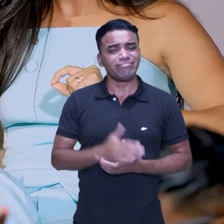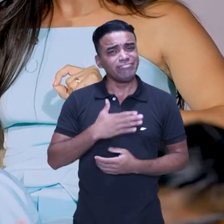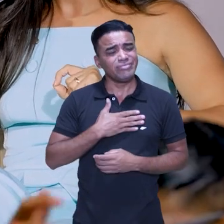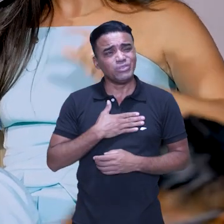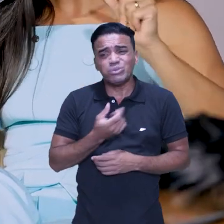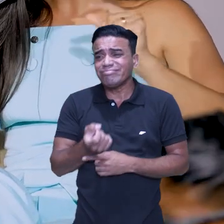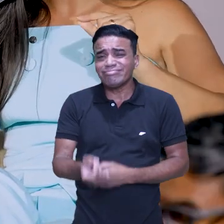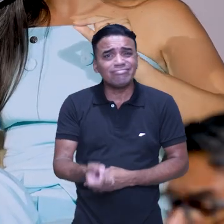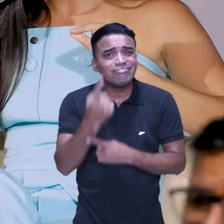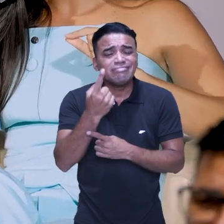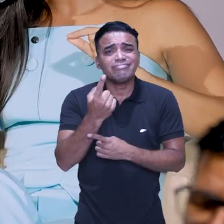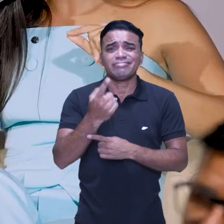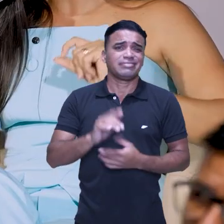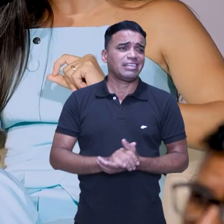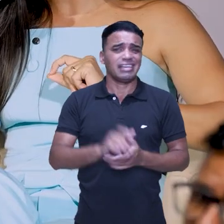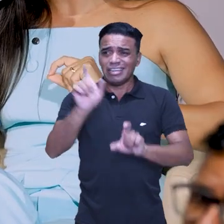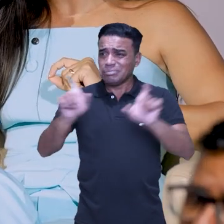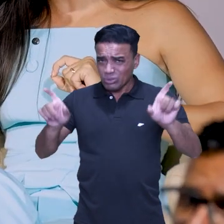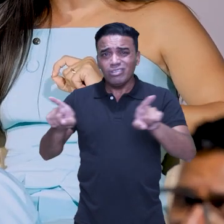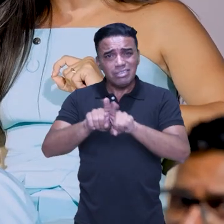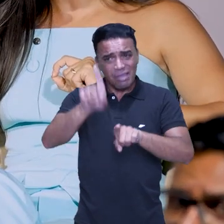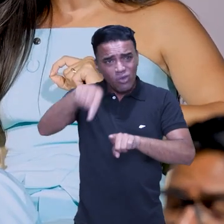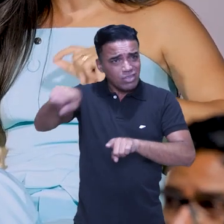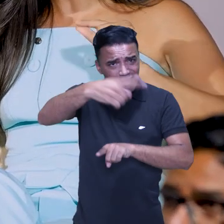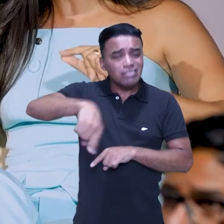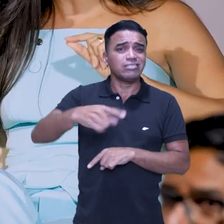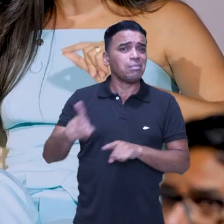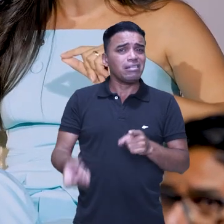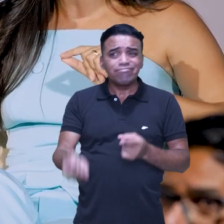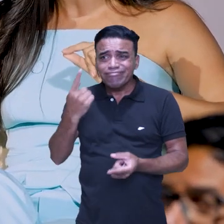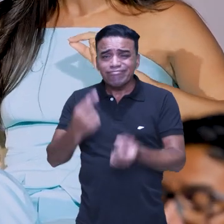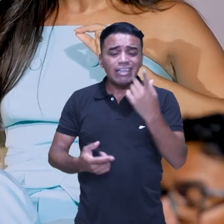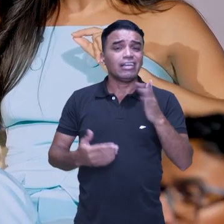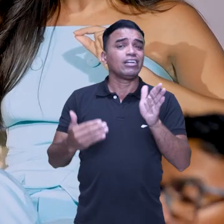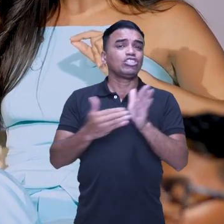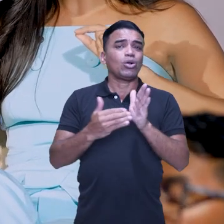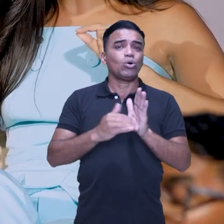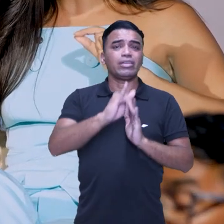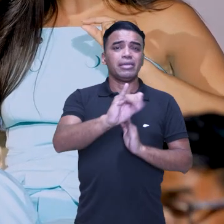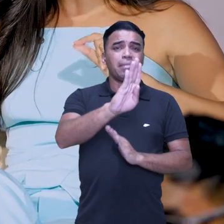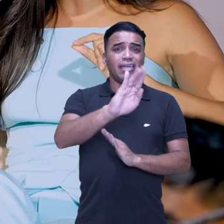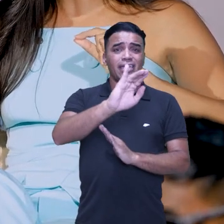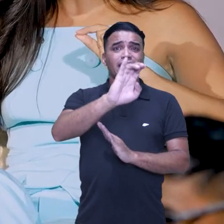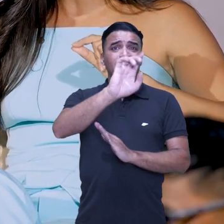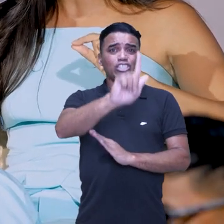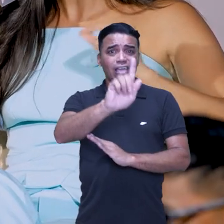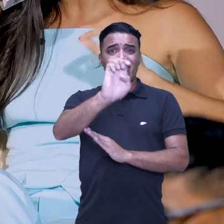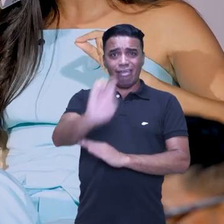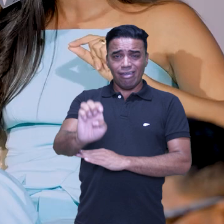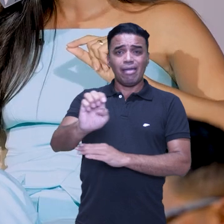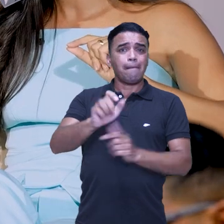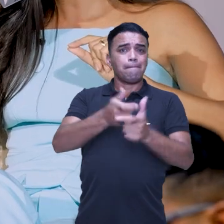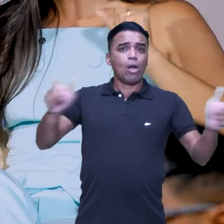estranheza e deve causar em muitos de vocês que, de acordo com o IBGE, a maioria da população